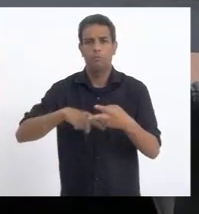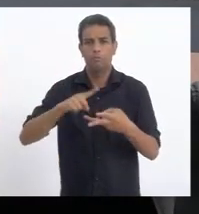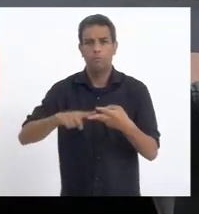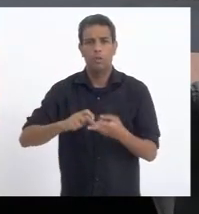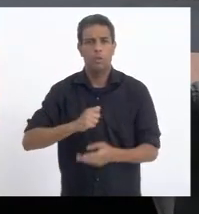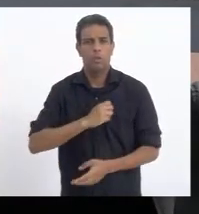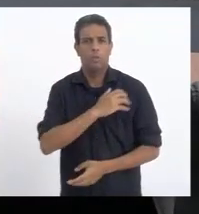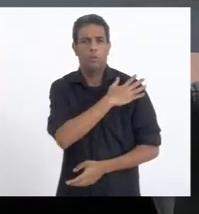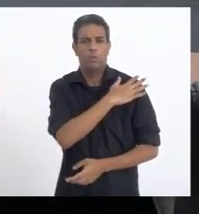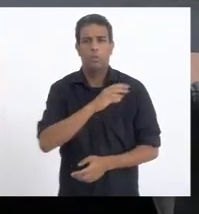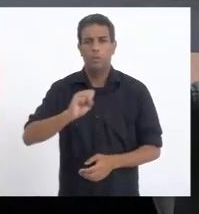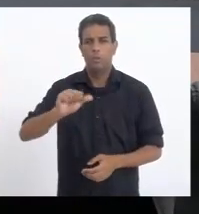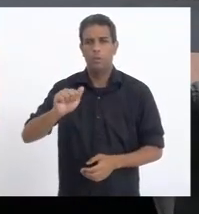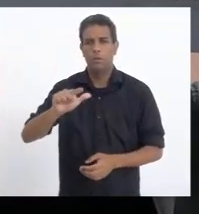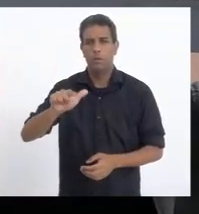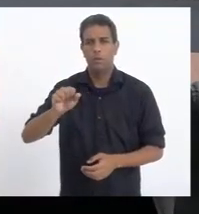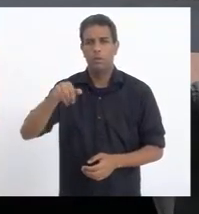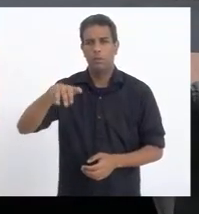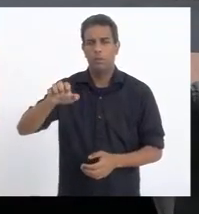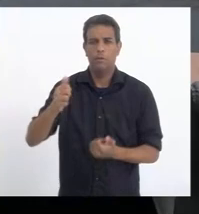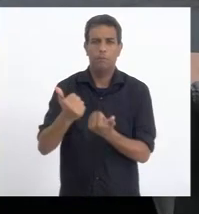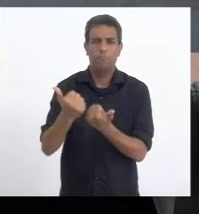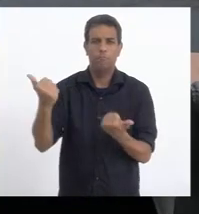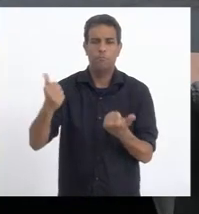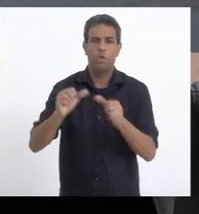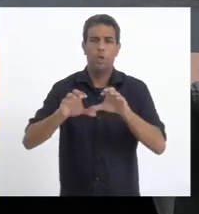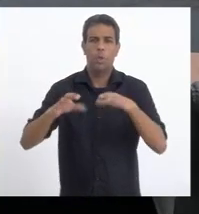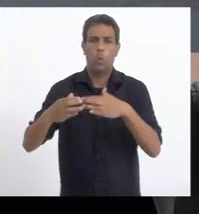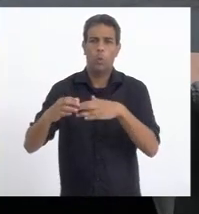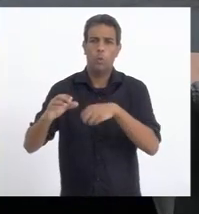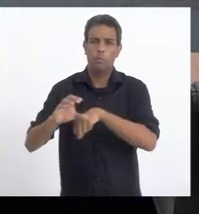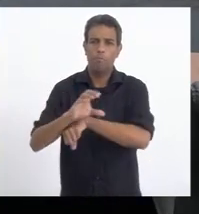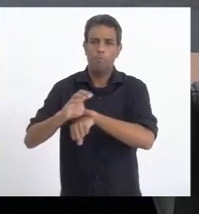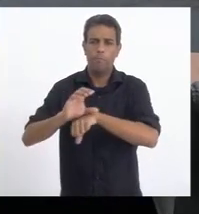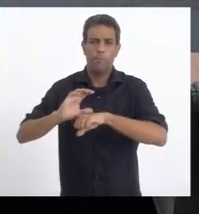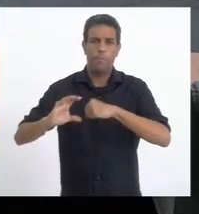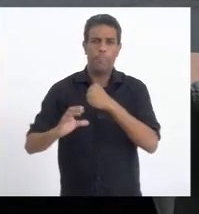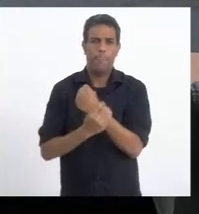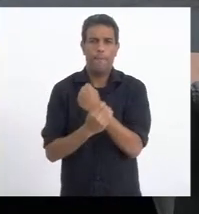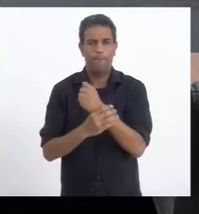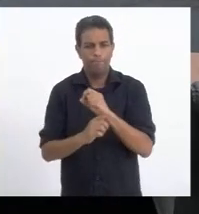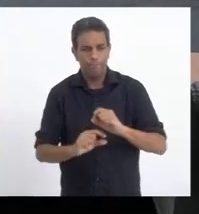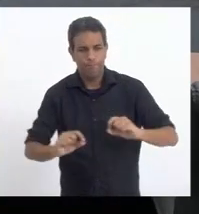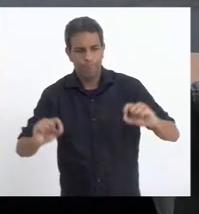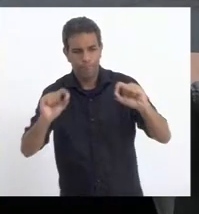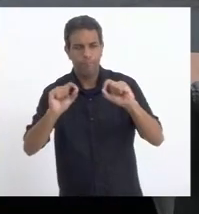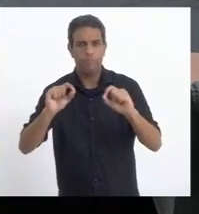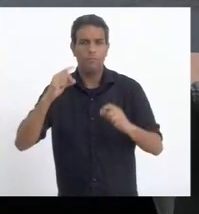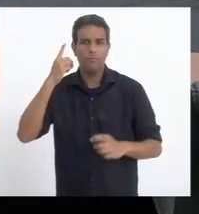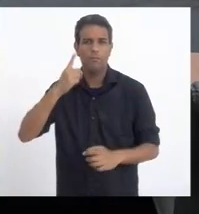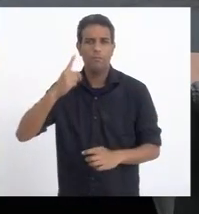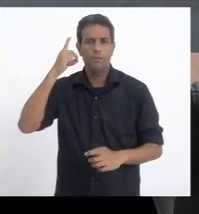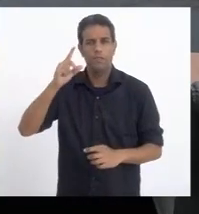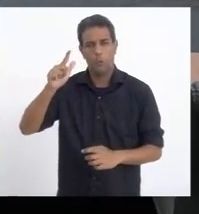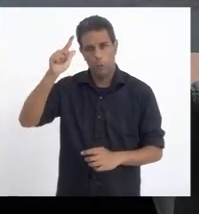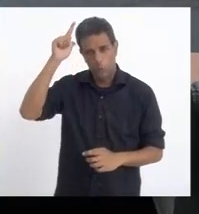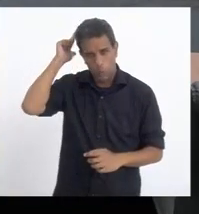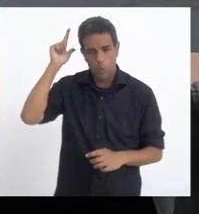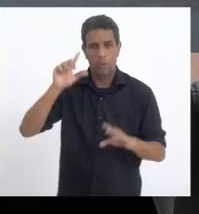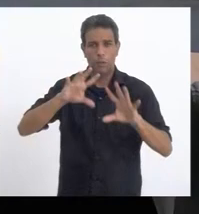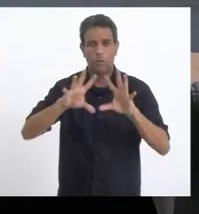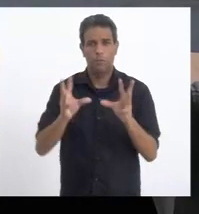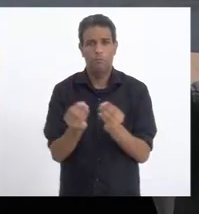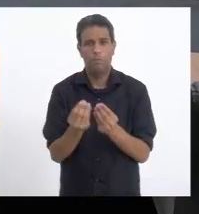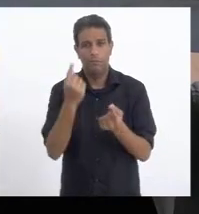Coronel Salema aqui é o vice-presidente da comissão de segurança não sei se Deputado Luiz Paulo também quer fazer